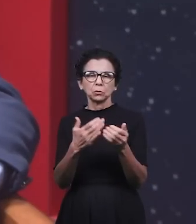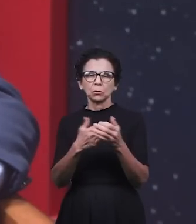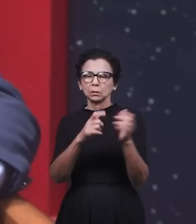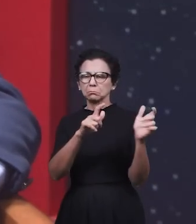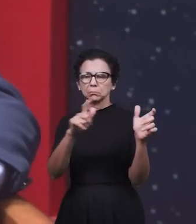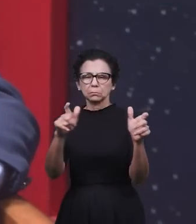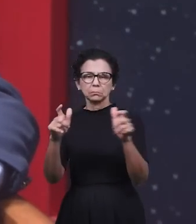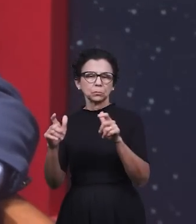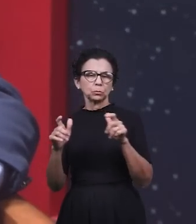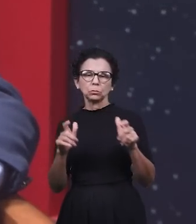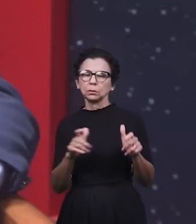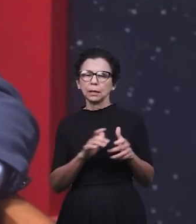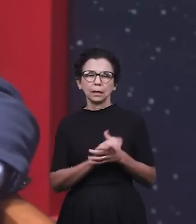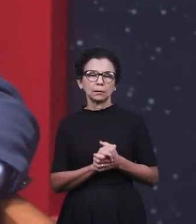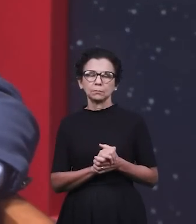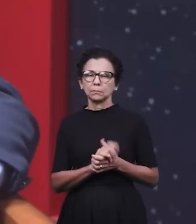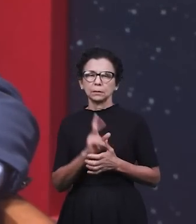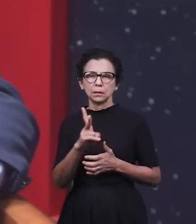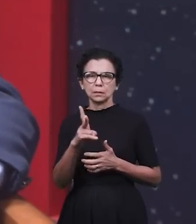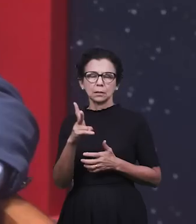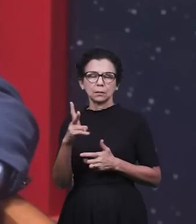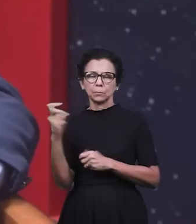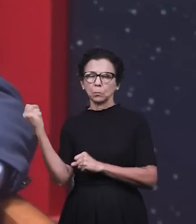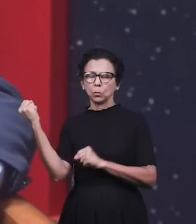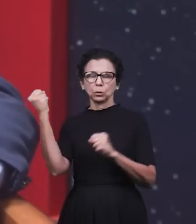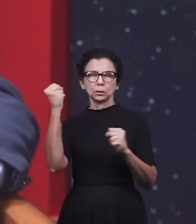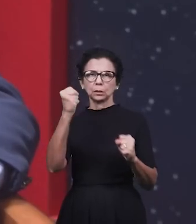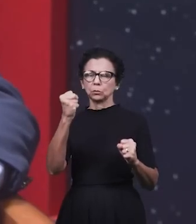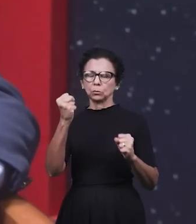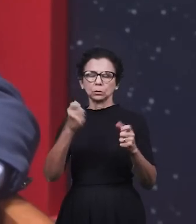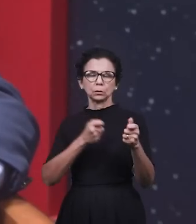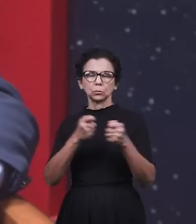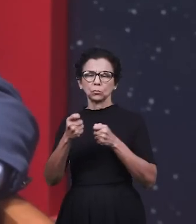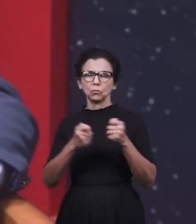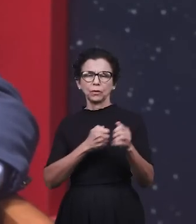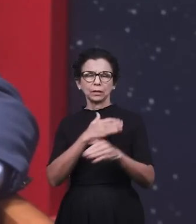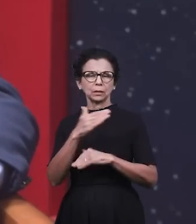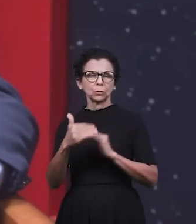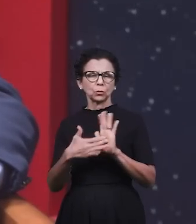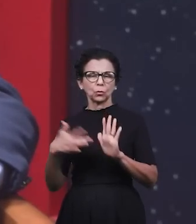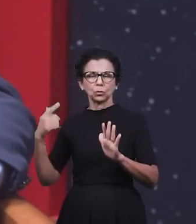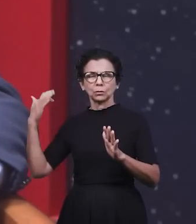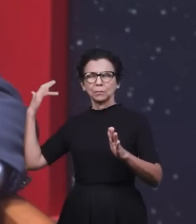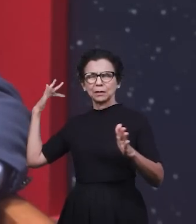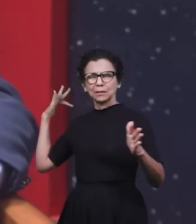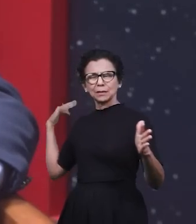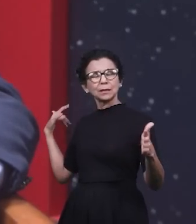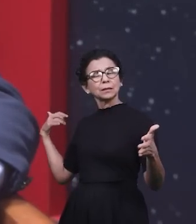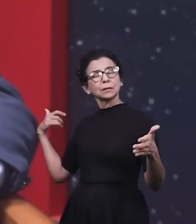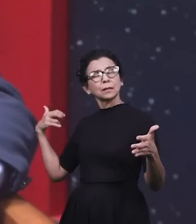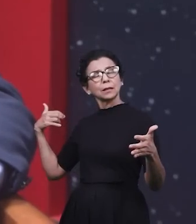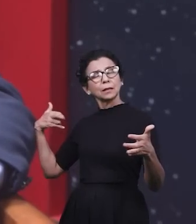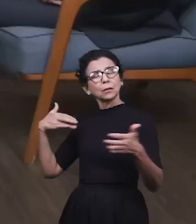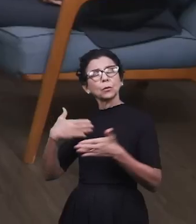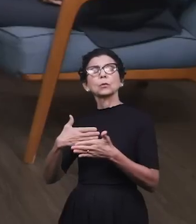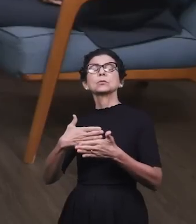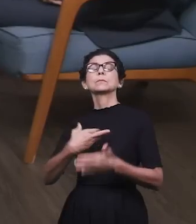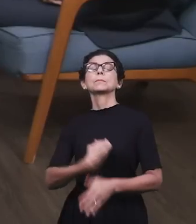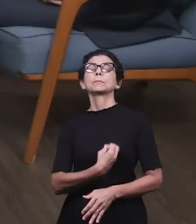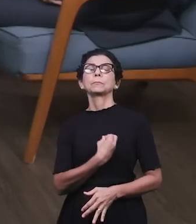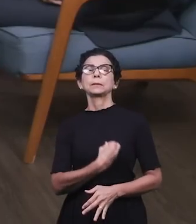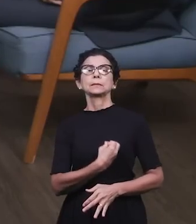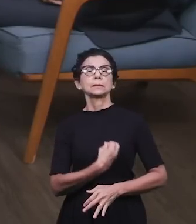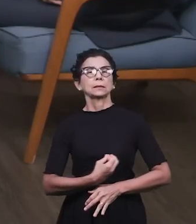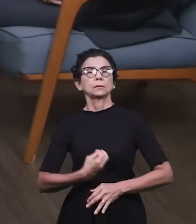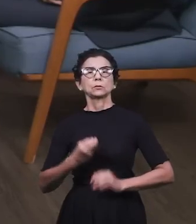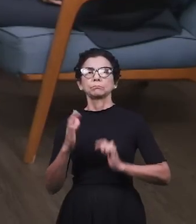ele chega da mesma maneira. Então o Senhor ele tem um governo de todas as épocas, de todos os tempos da igreja. Ele sempre esteve presente. Sempre